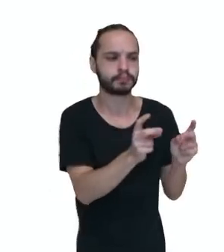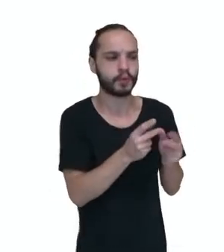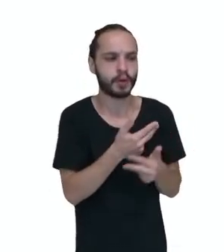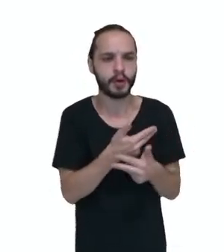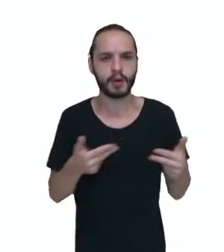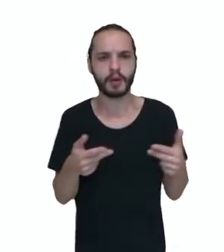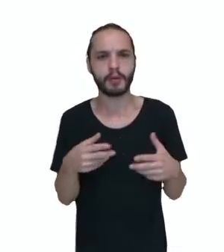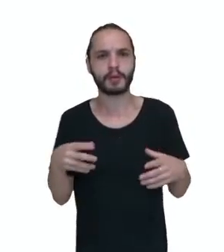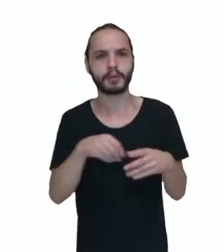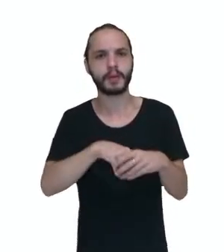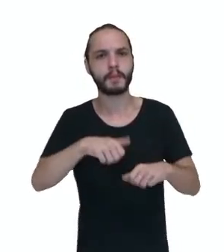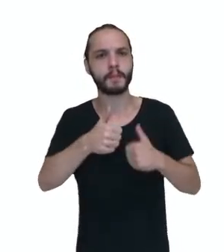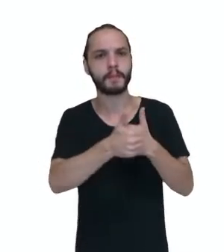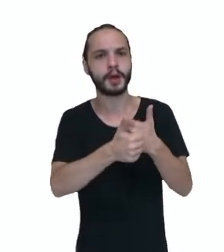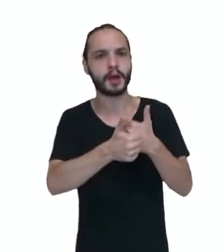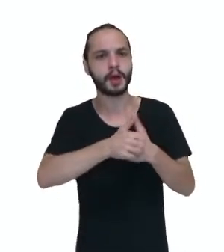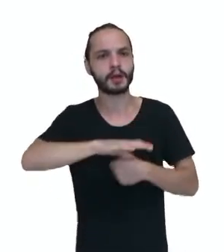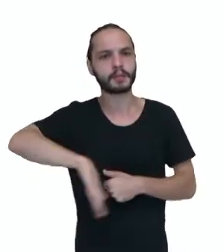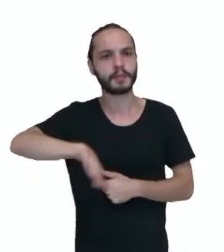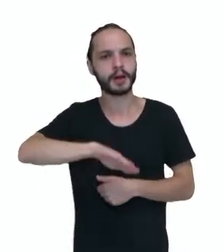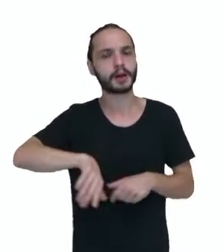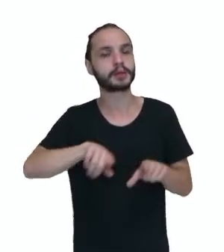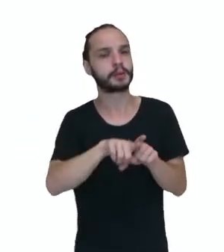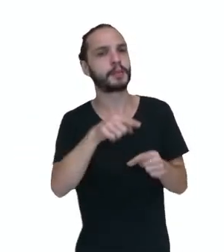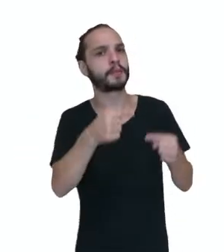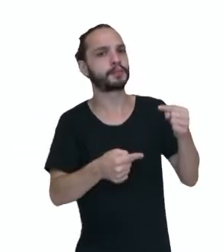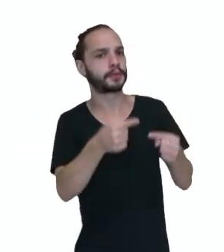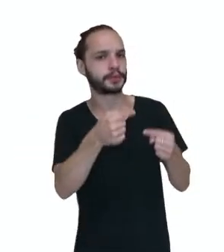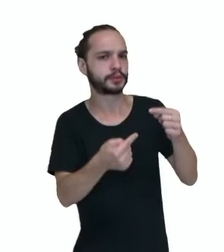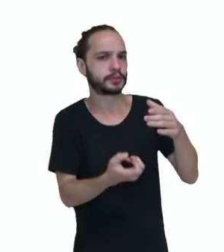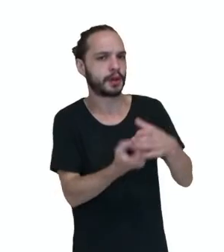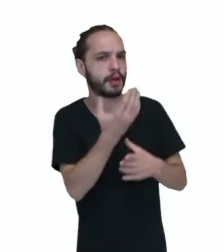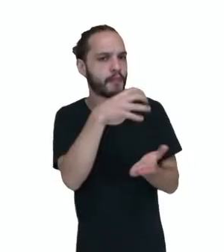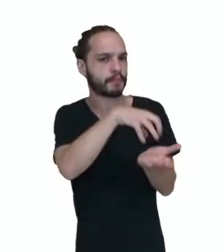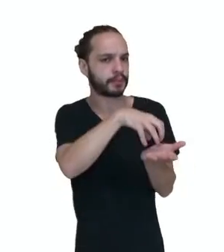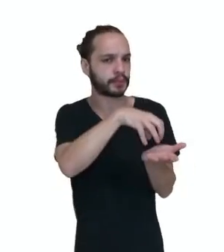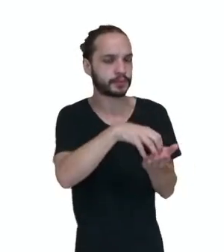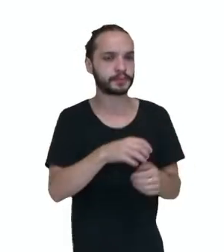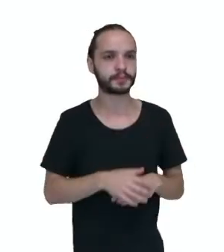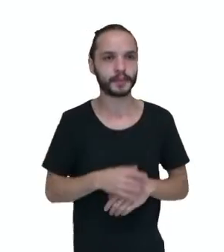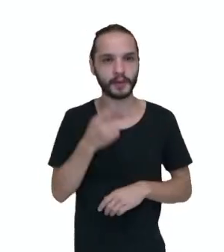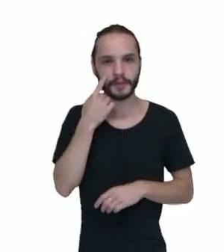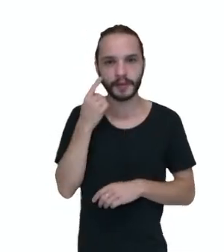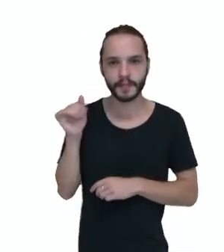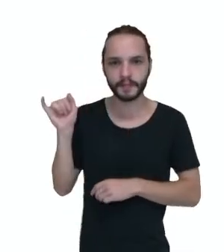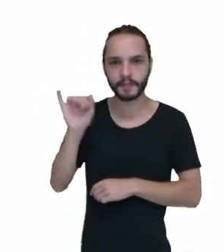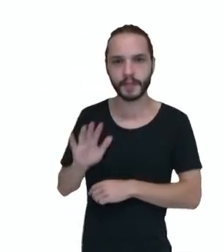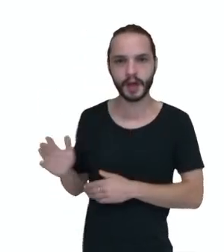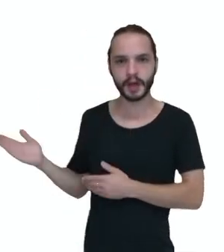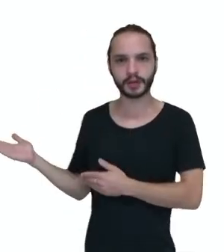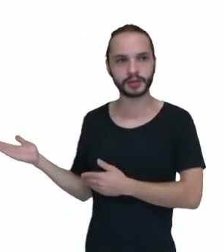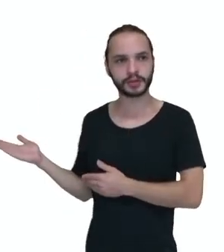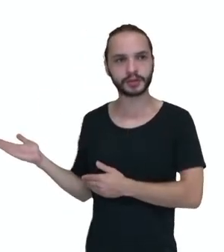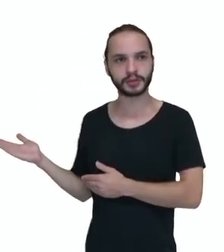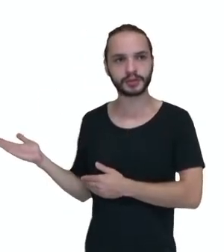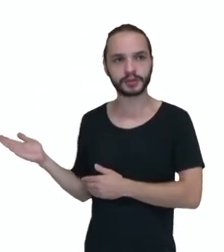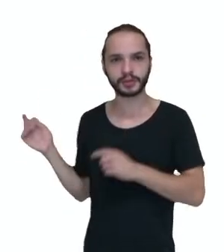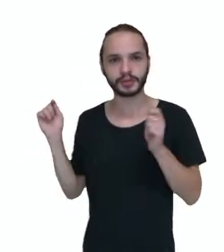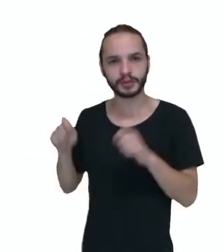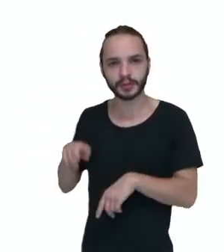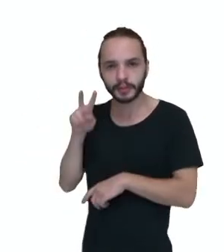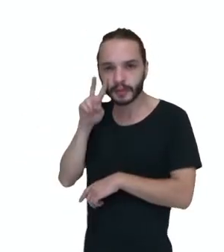instituições políticas. E na imagem a gente pode ver aqui, ó, Atenas, onde era Esparta,